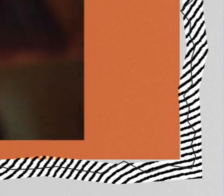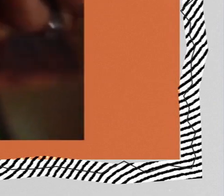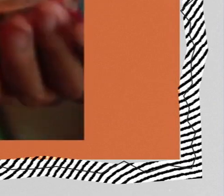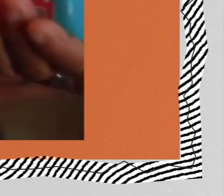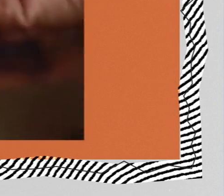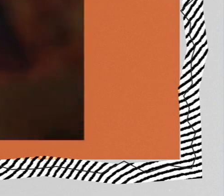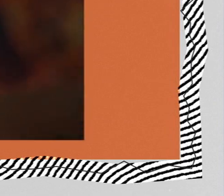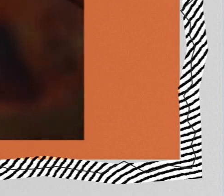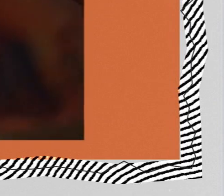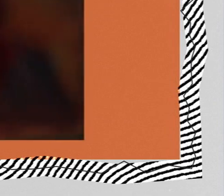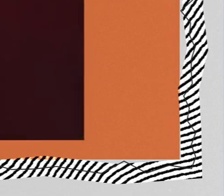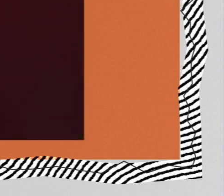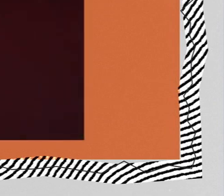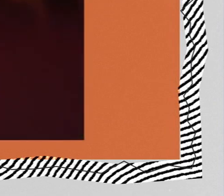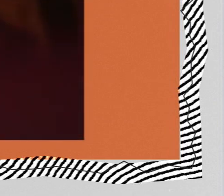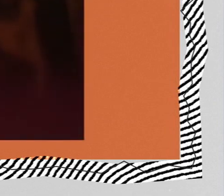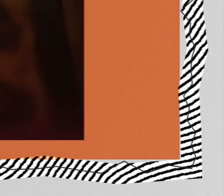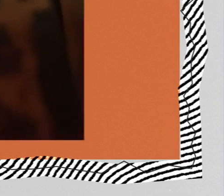louvando